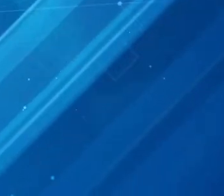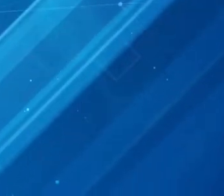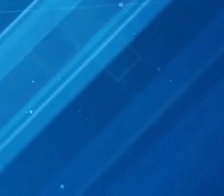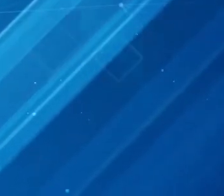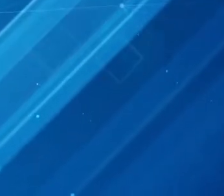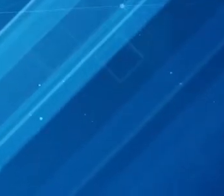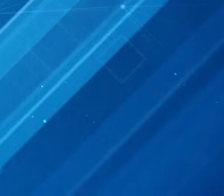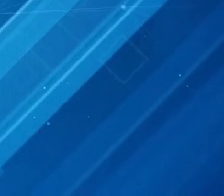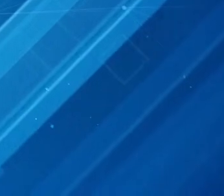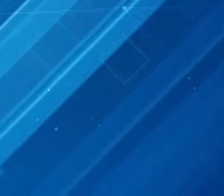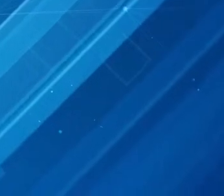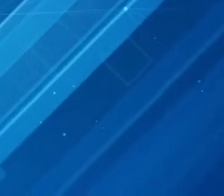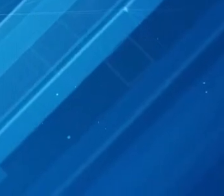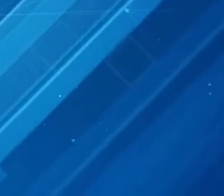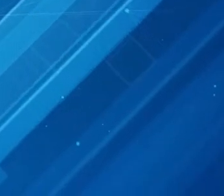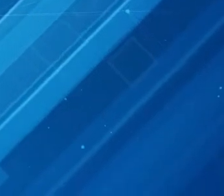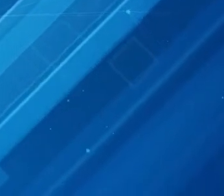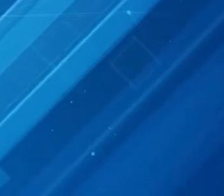Bine